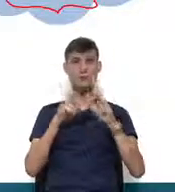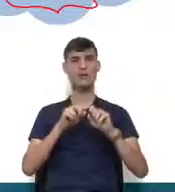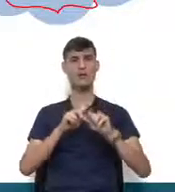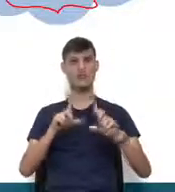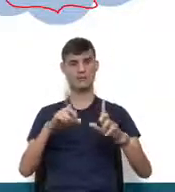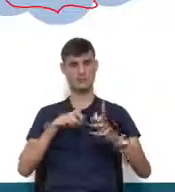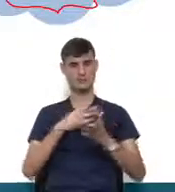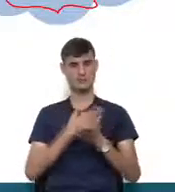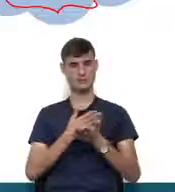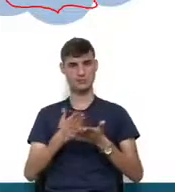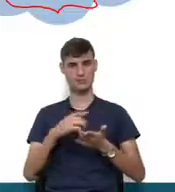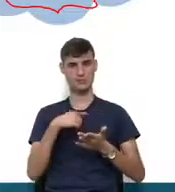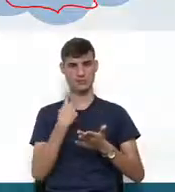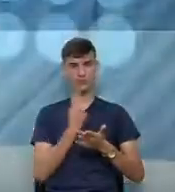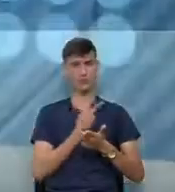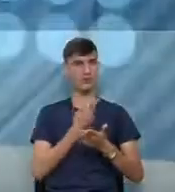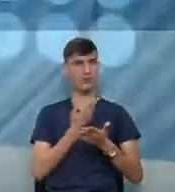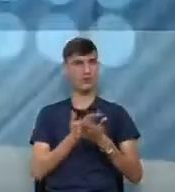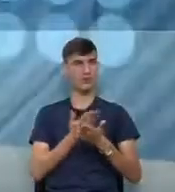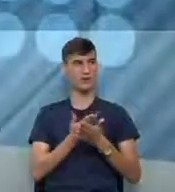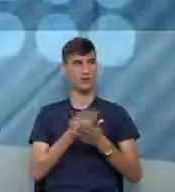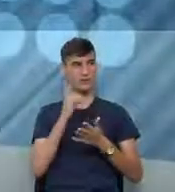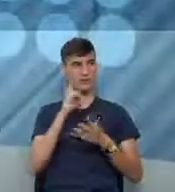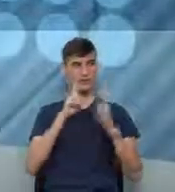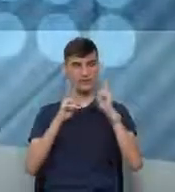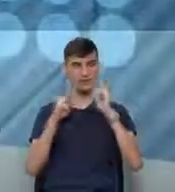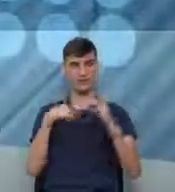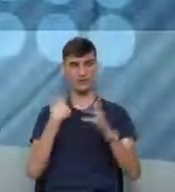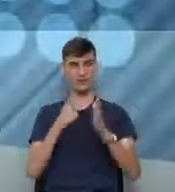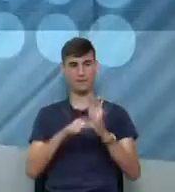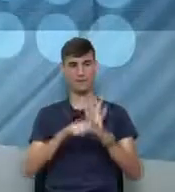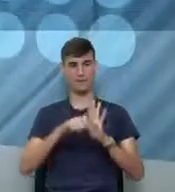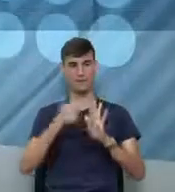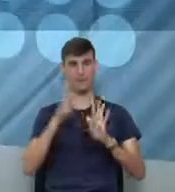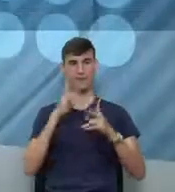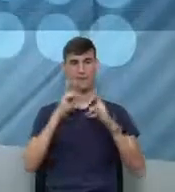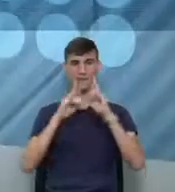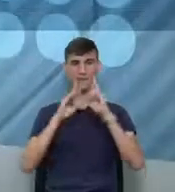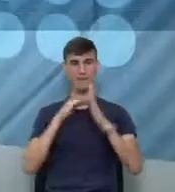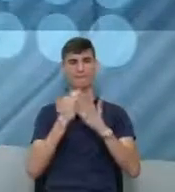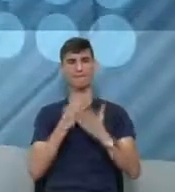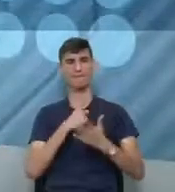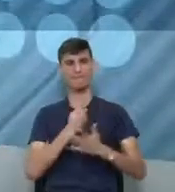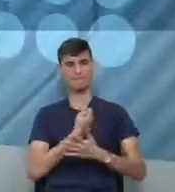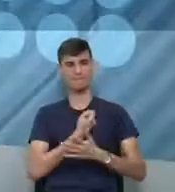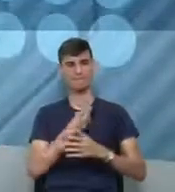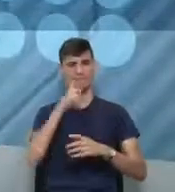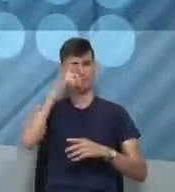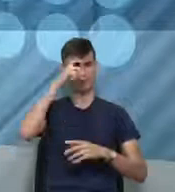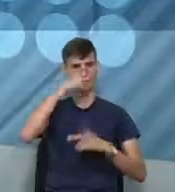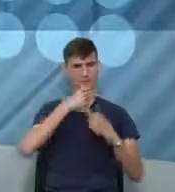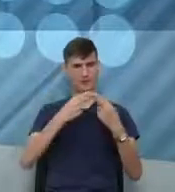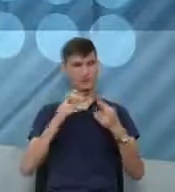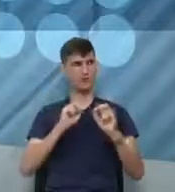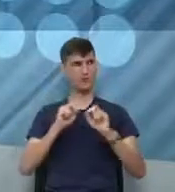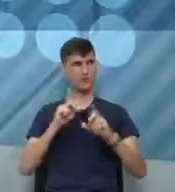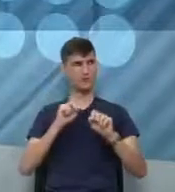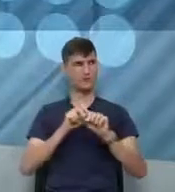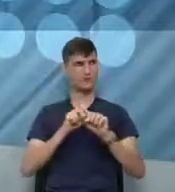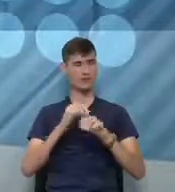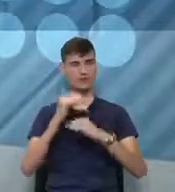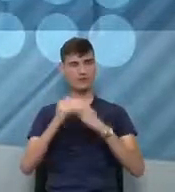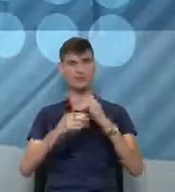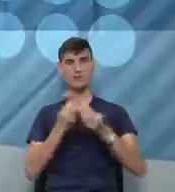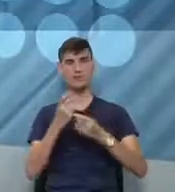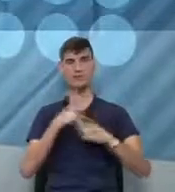claro aqui no início dessa segunda aula, lembrando que na primeira teleaula a gente já viu tudo sobre os números complexos, as suas operações, como